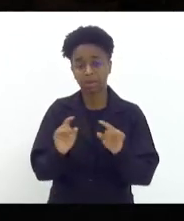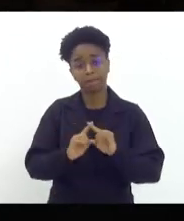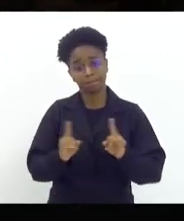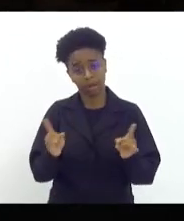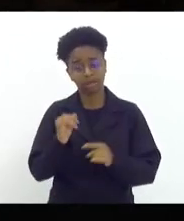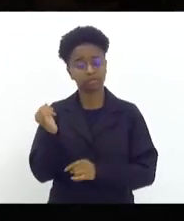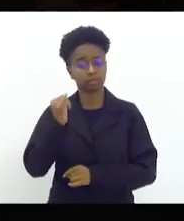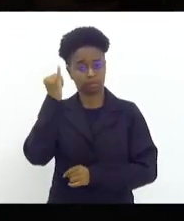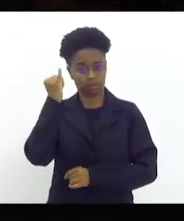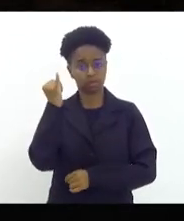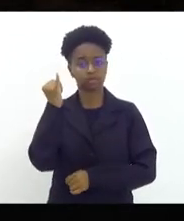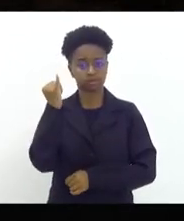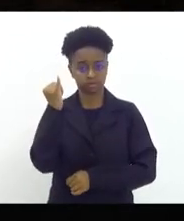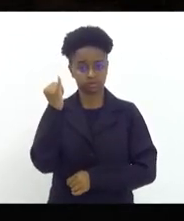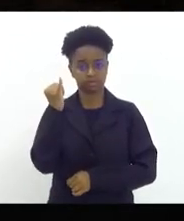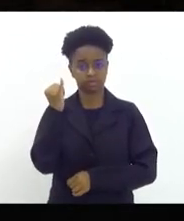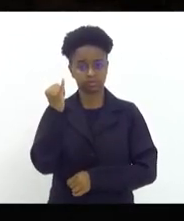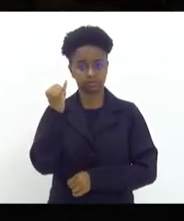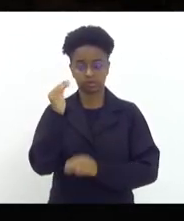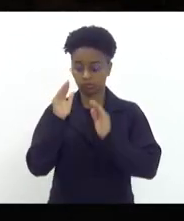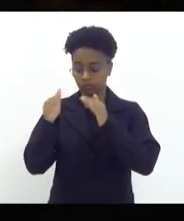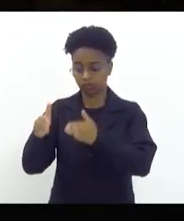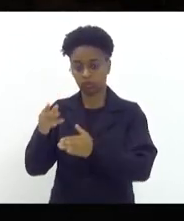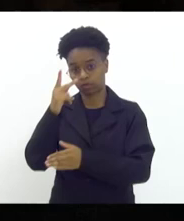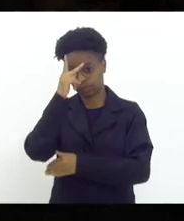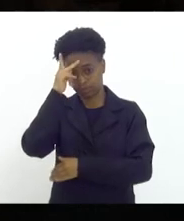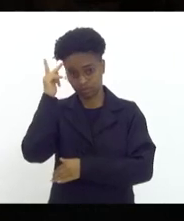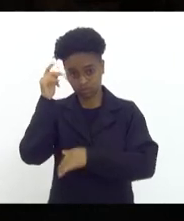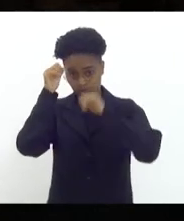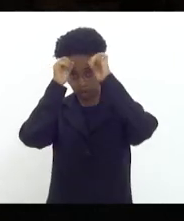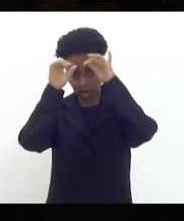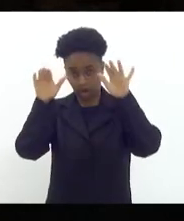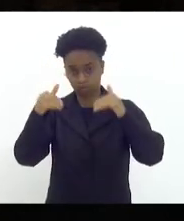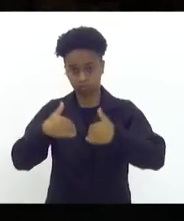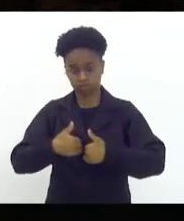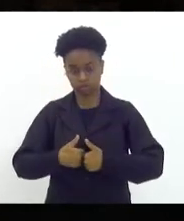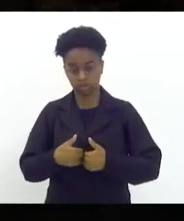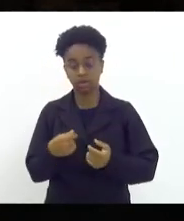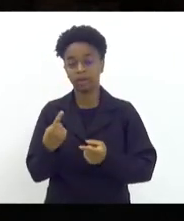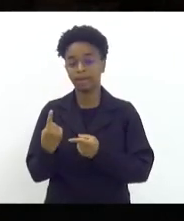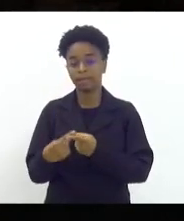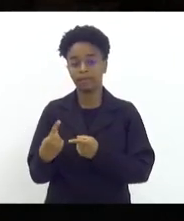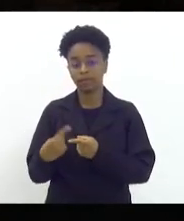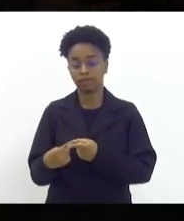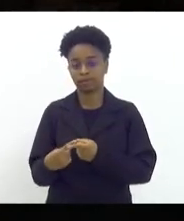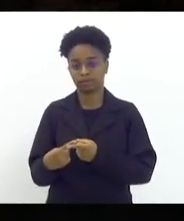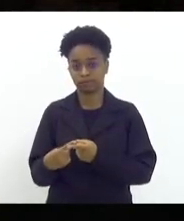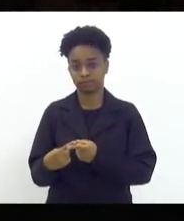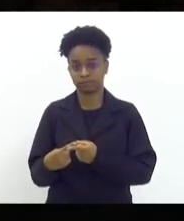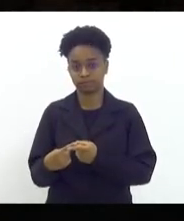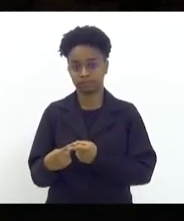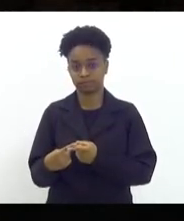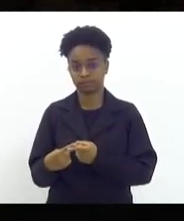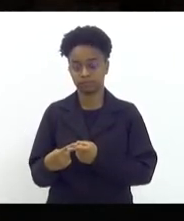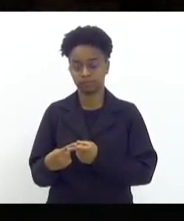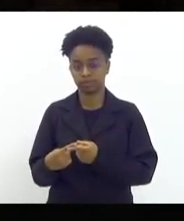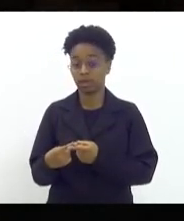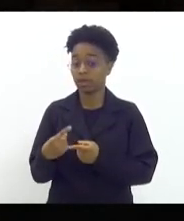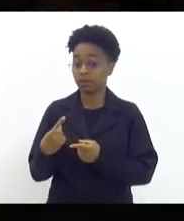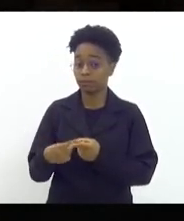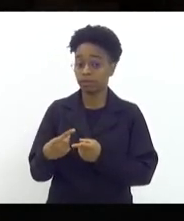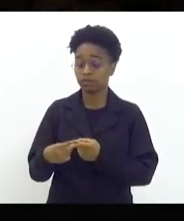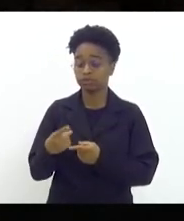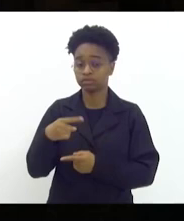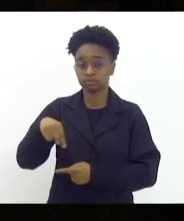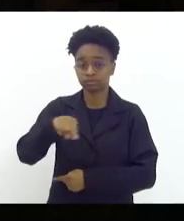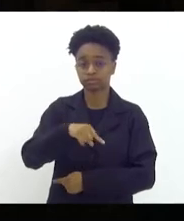uma grande valia para a pessoa do espectro autista porque porque a é de conhecimento